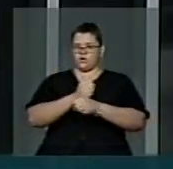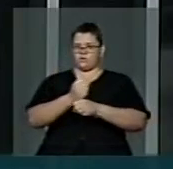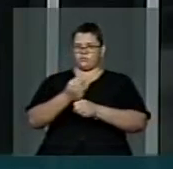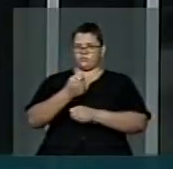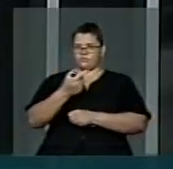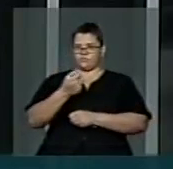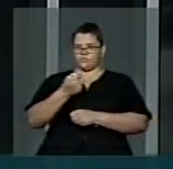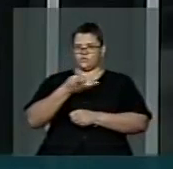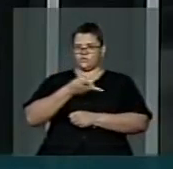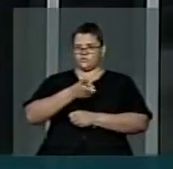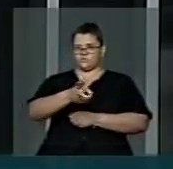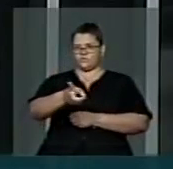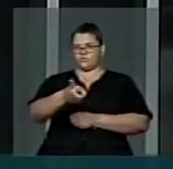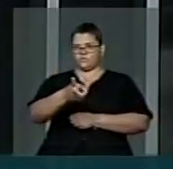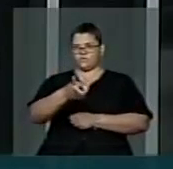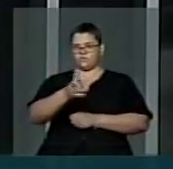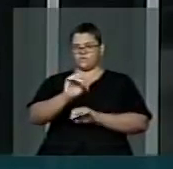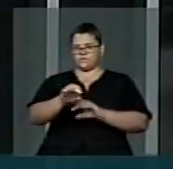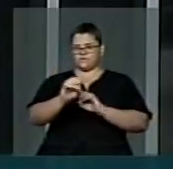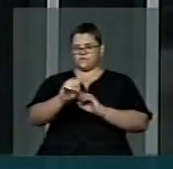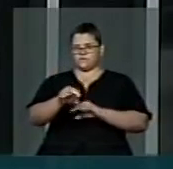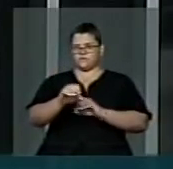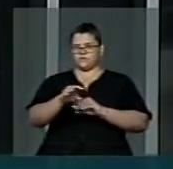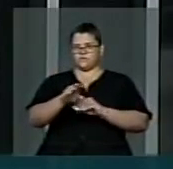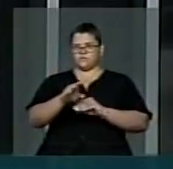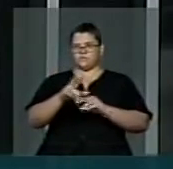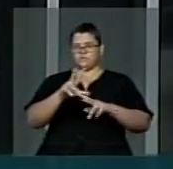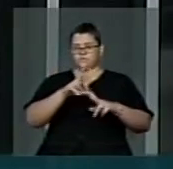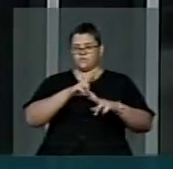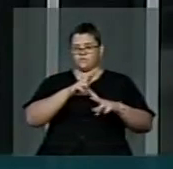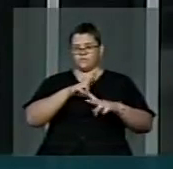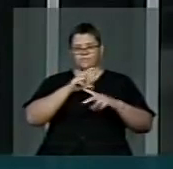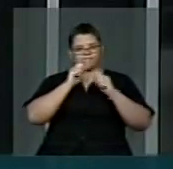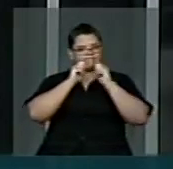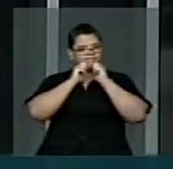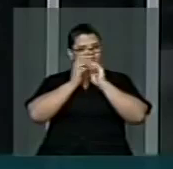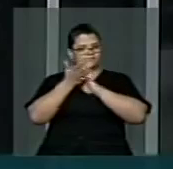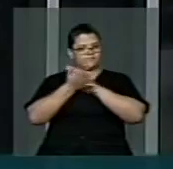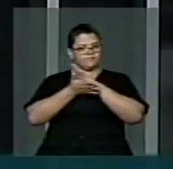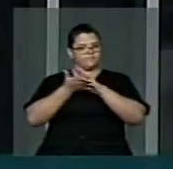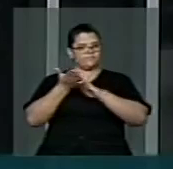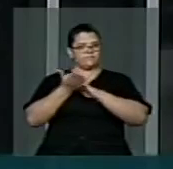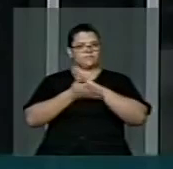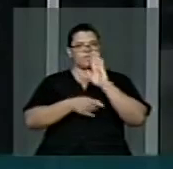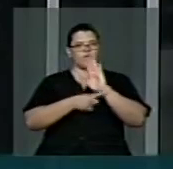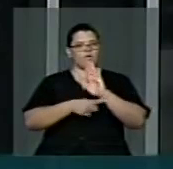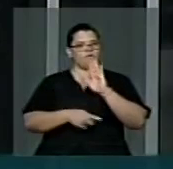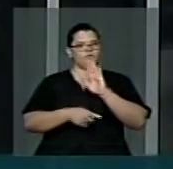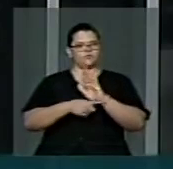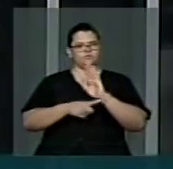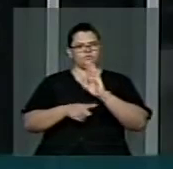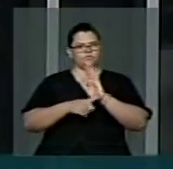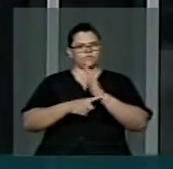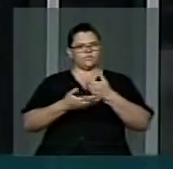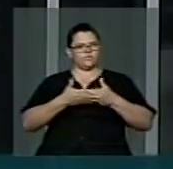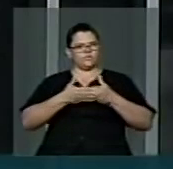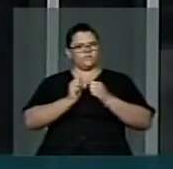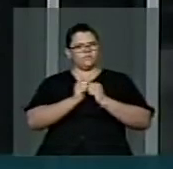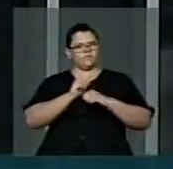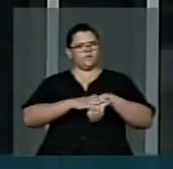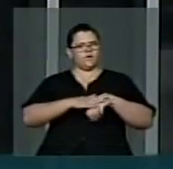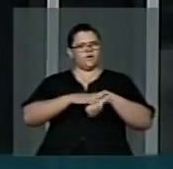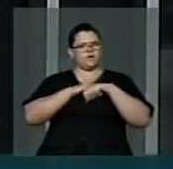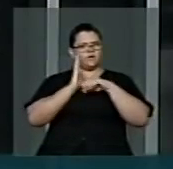ensino superior privado não foram suficientes sequer para aproximá-lo das universidades públicas, algumas